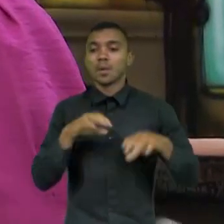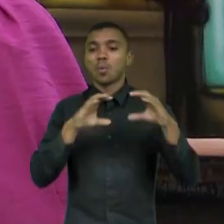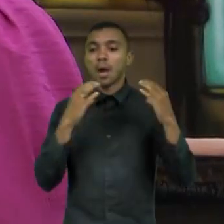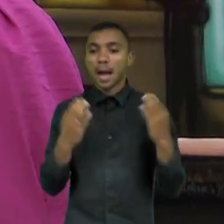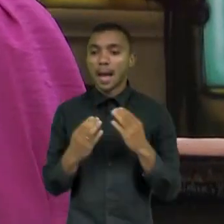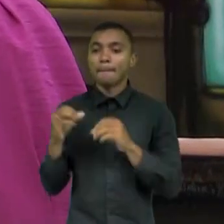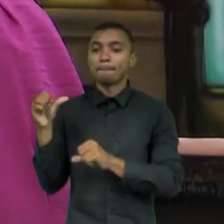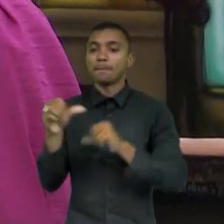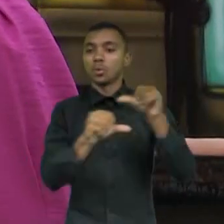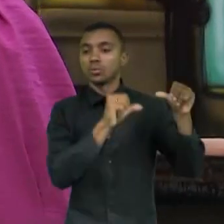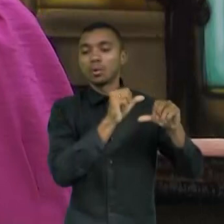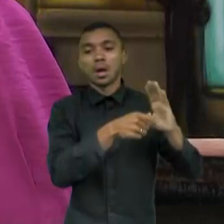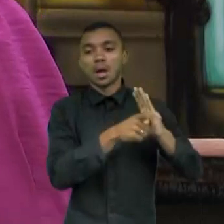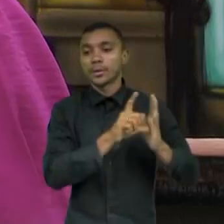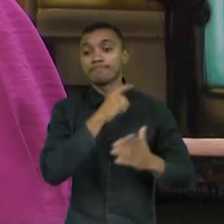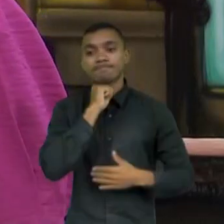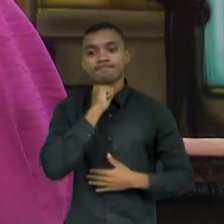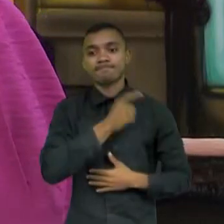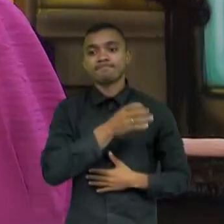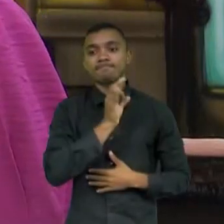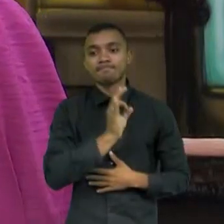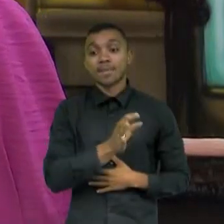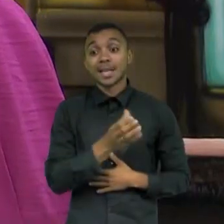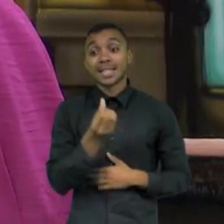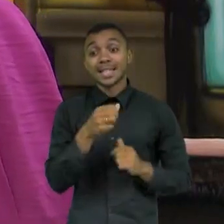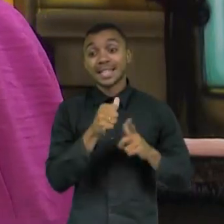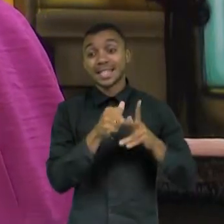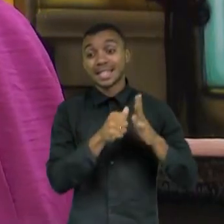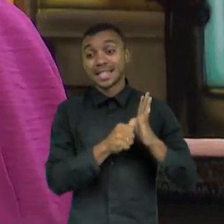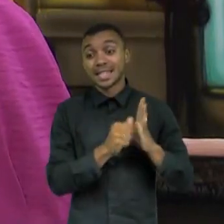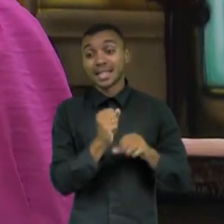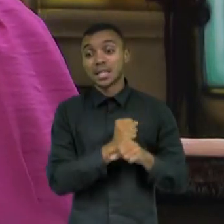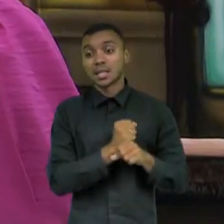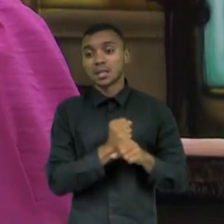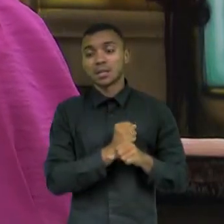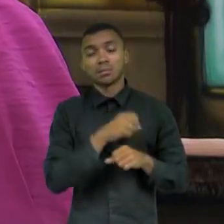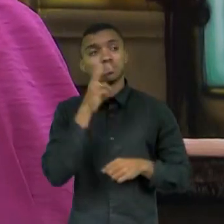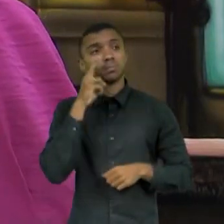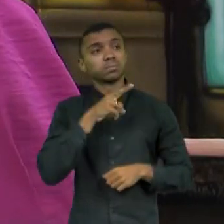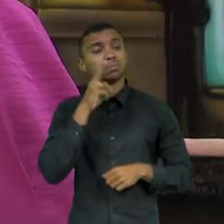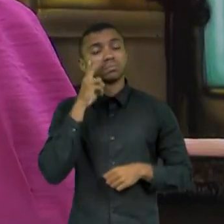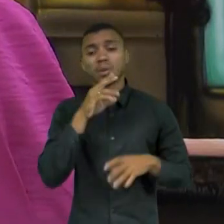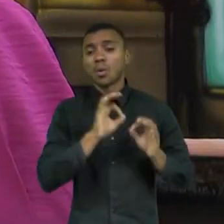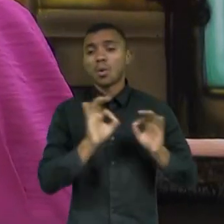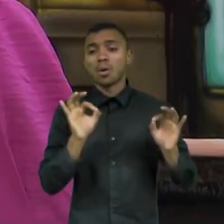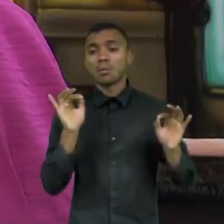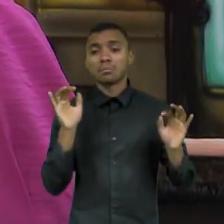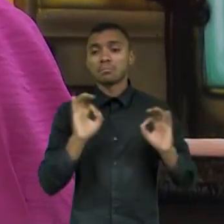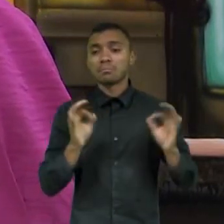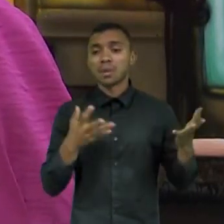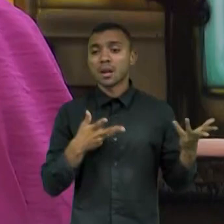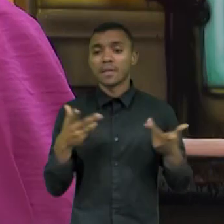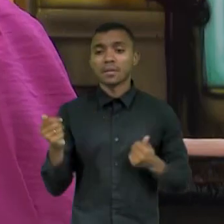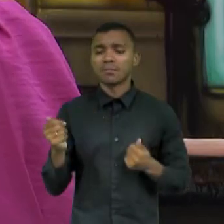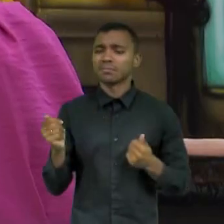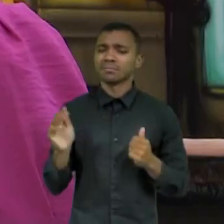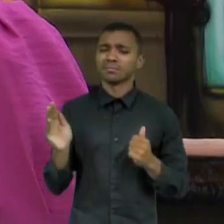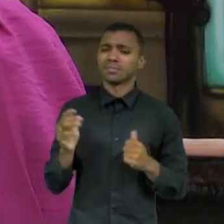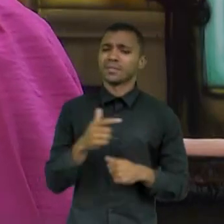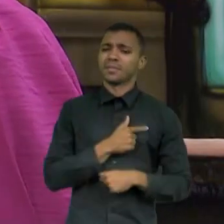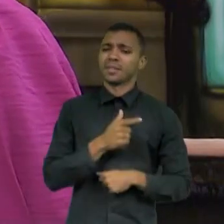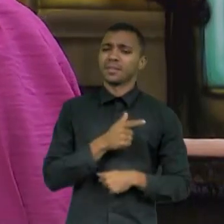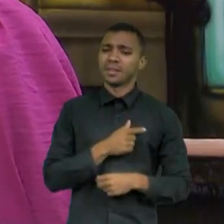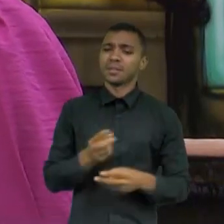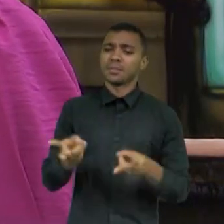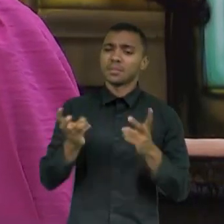coisa que eu não conseguia fazer, porque eu passei 6 anos olhando para o mesmo lugar e achava que estava ótimo. Não está, está feio. Então,